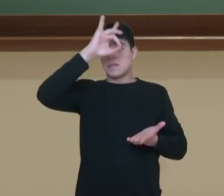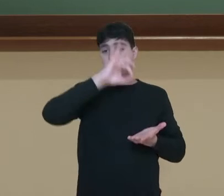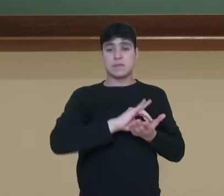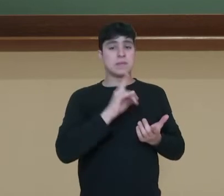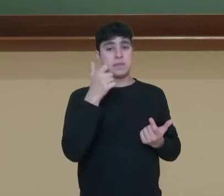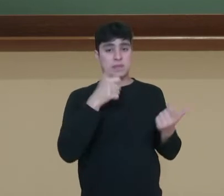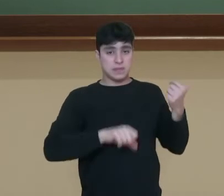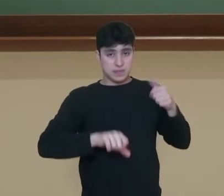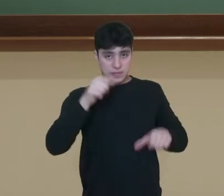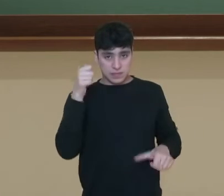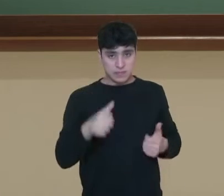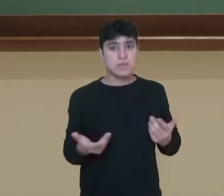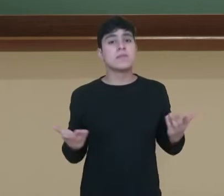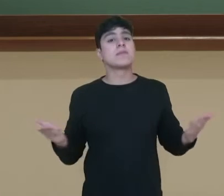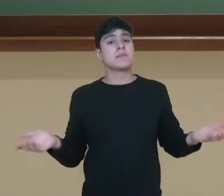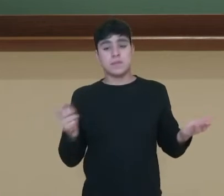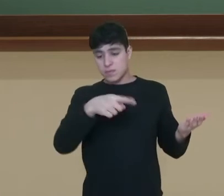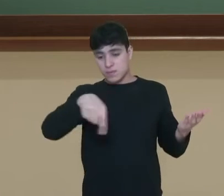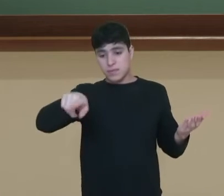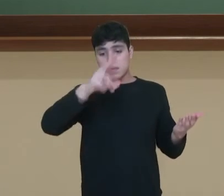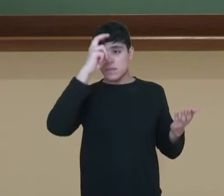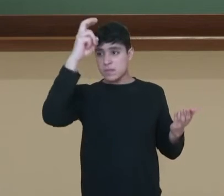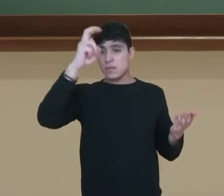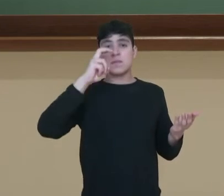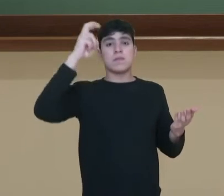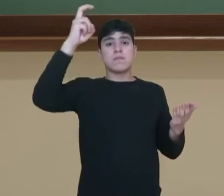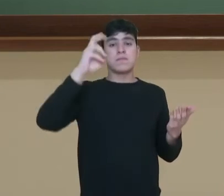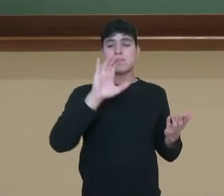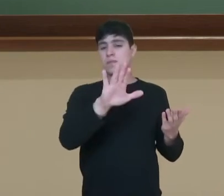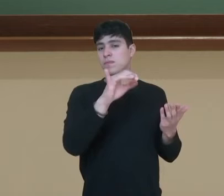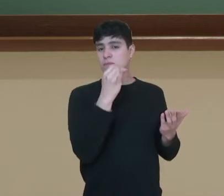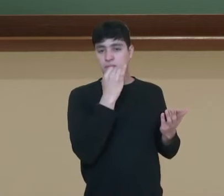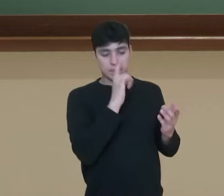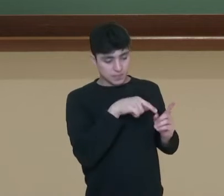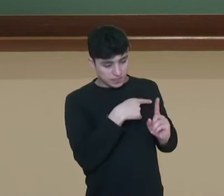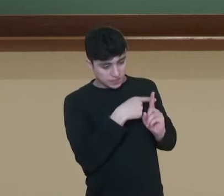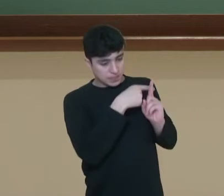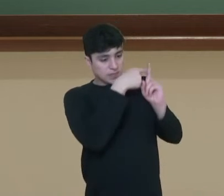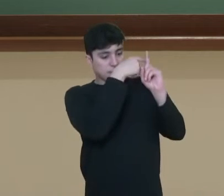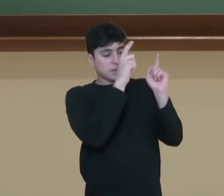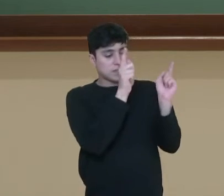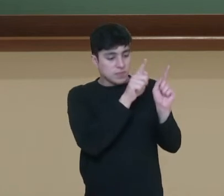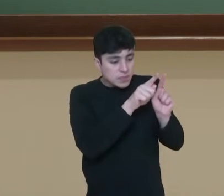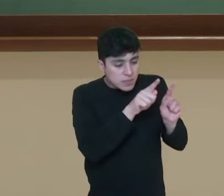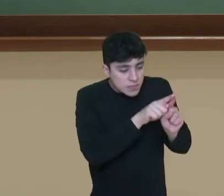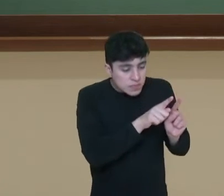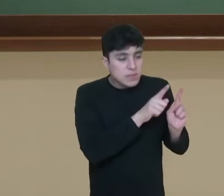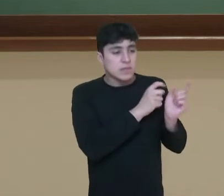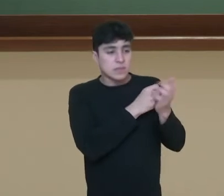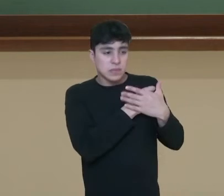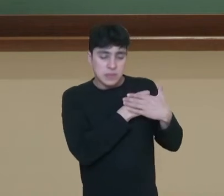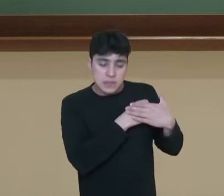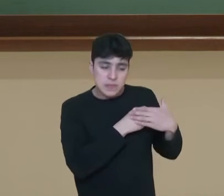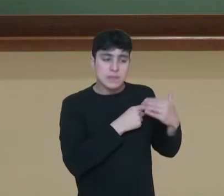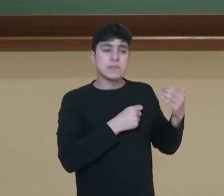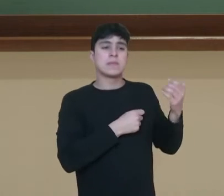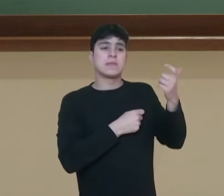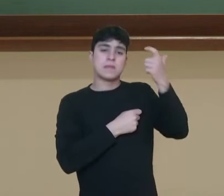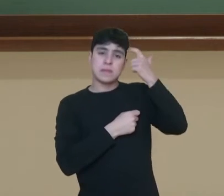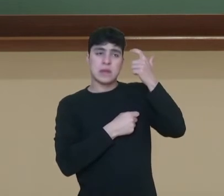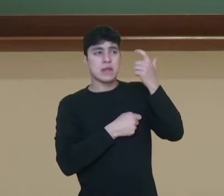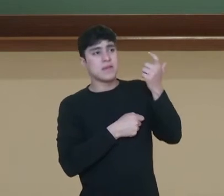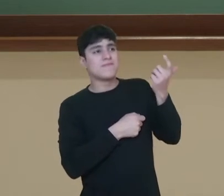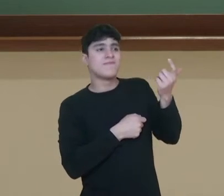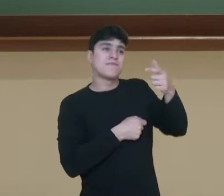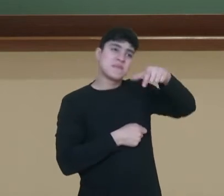Então, voltando lá às inteligências múltiplas, né? Então, ser positivo também, ser gentil com a gente, pensar não foi dessa